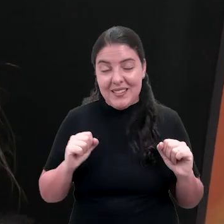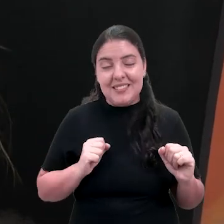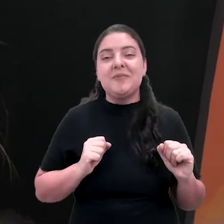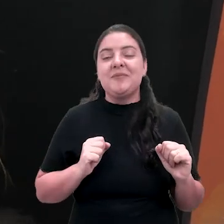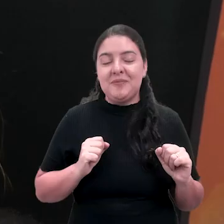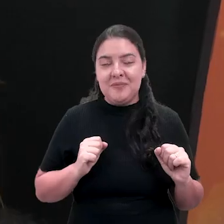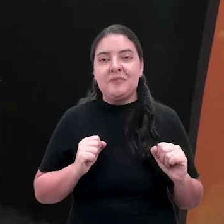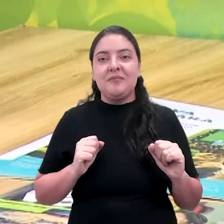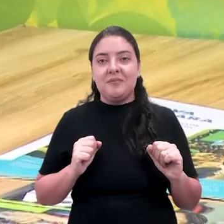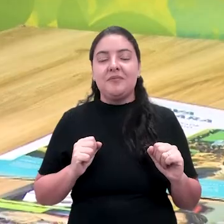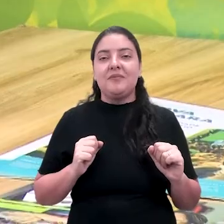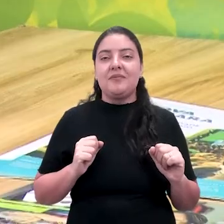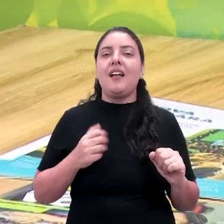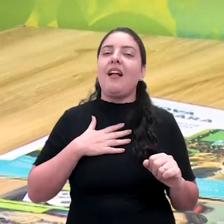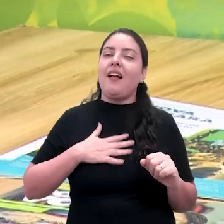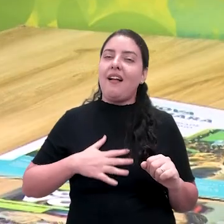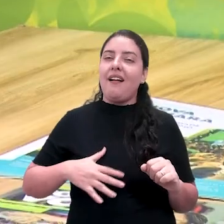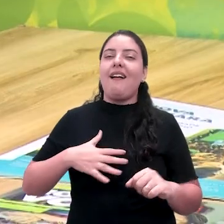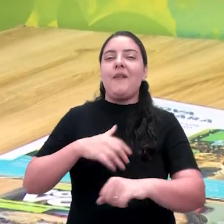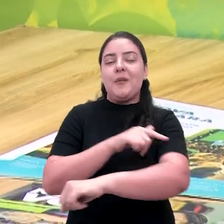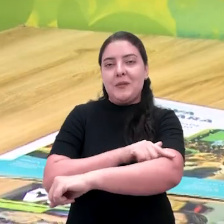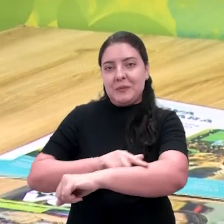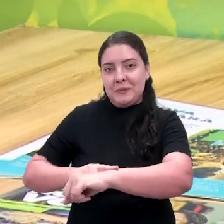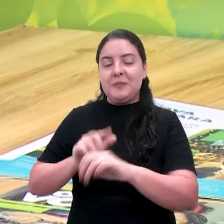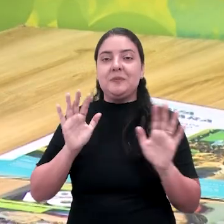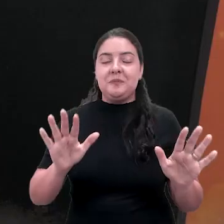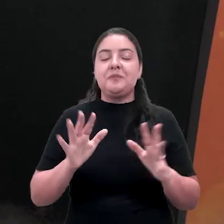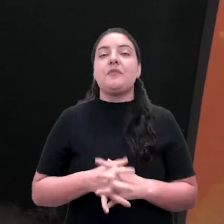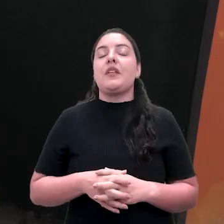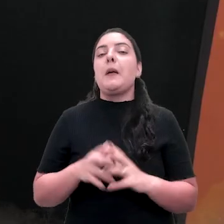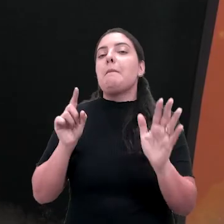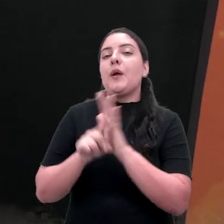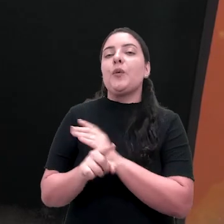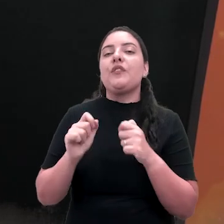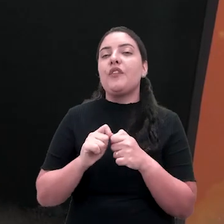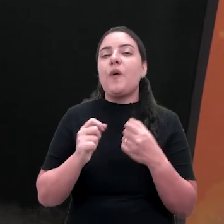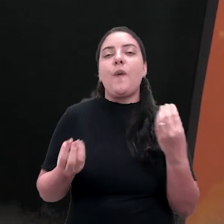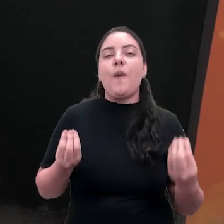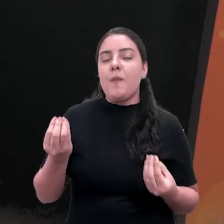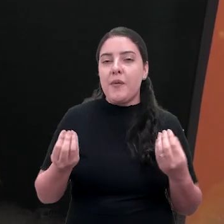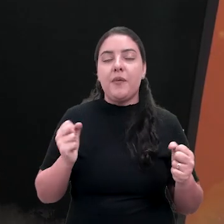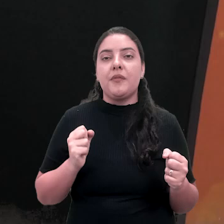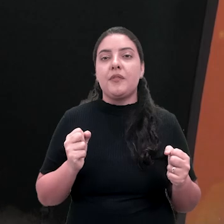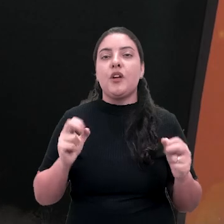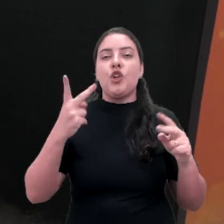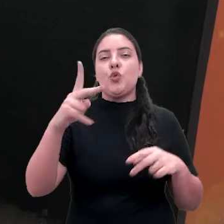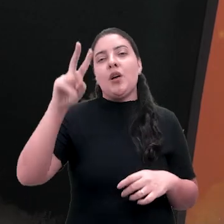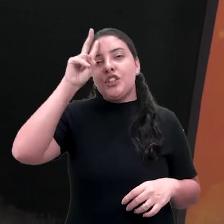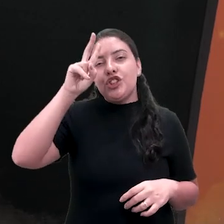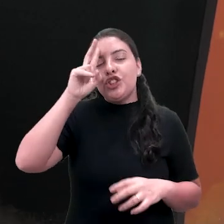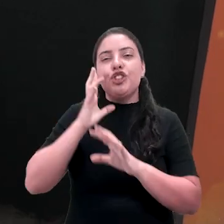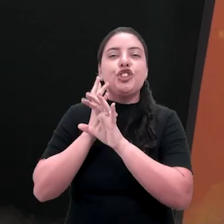Tu acha, mano? Então calma aqui a gente. A pergunta foi feita através da tua